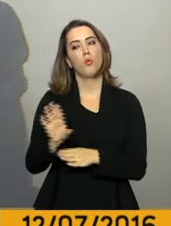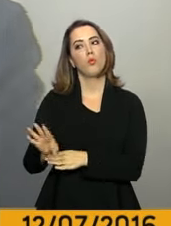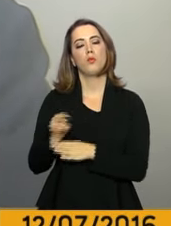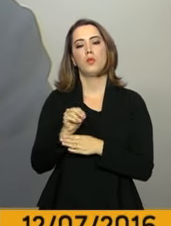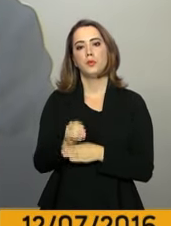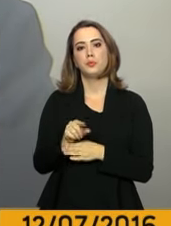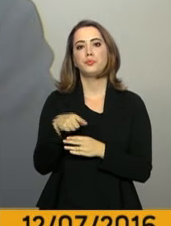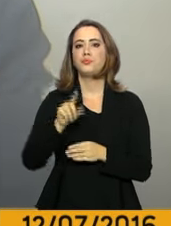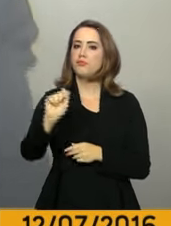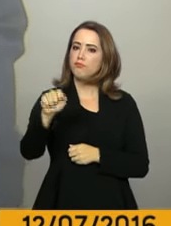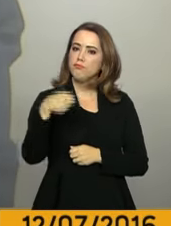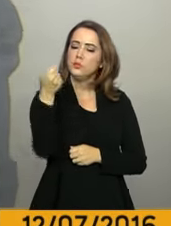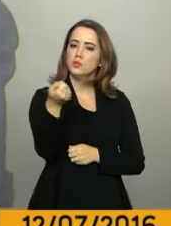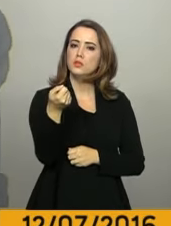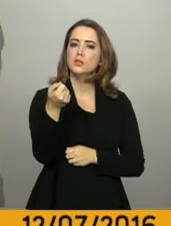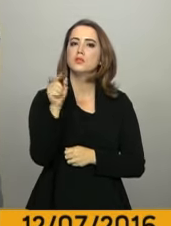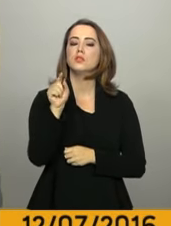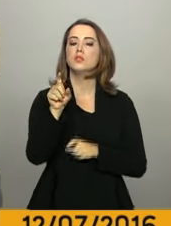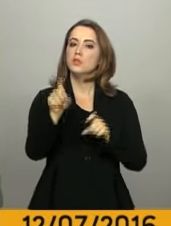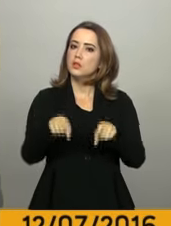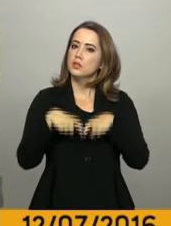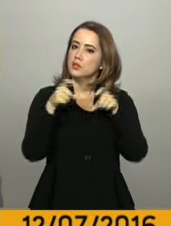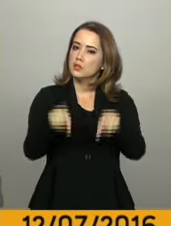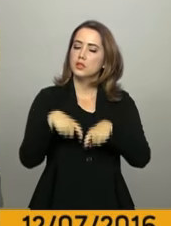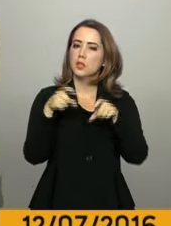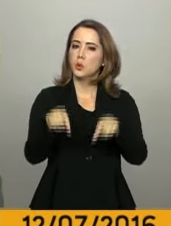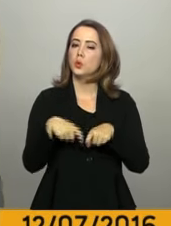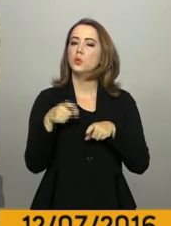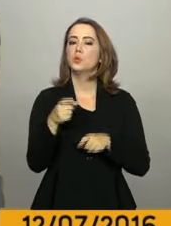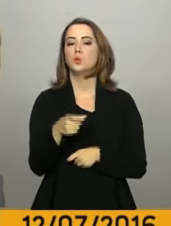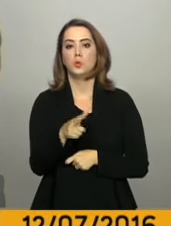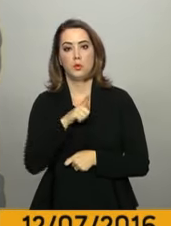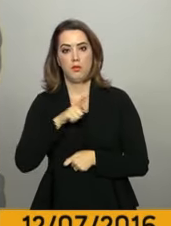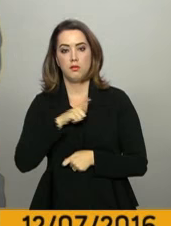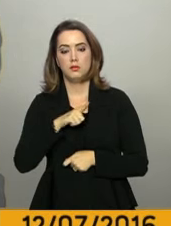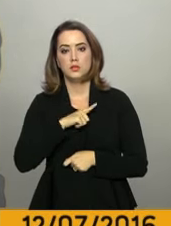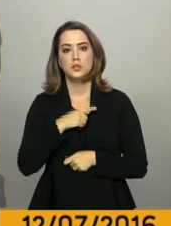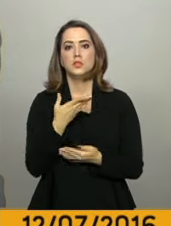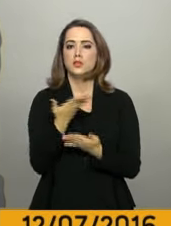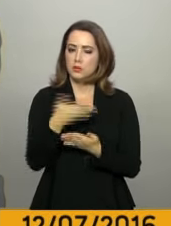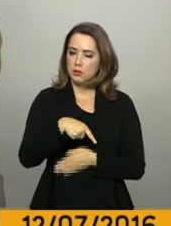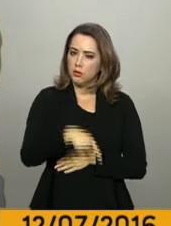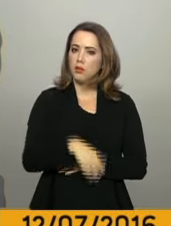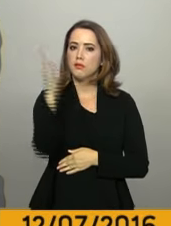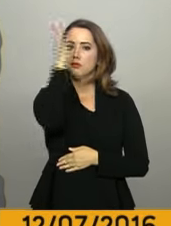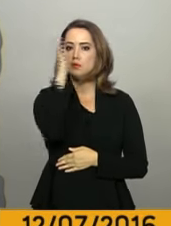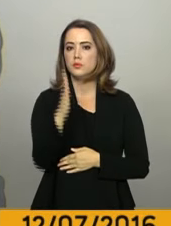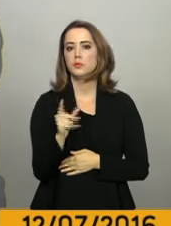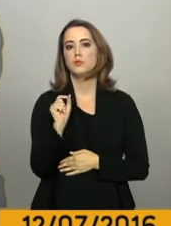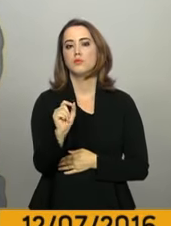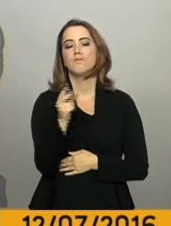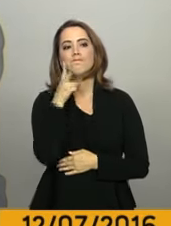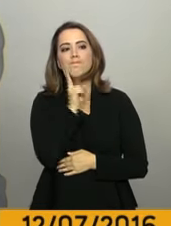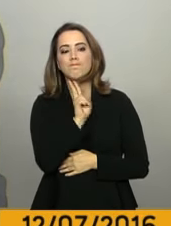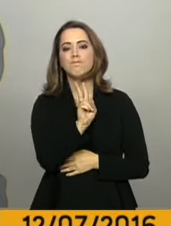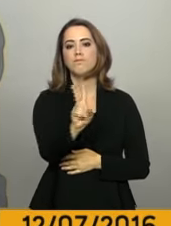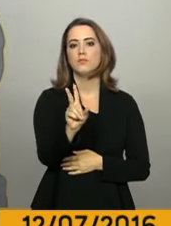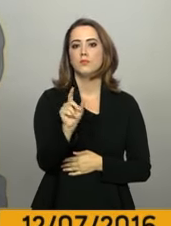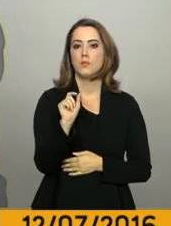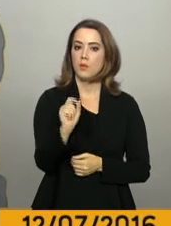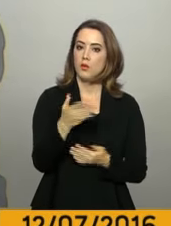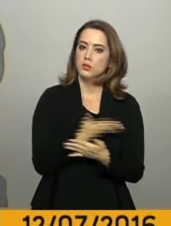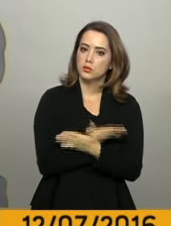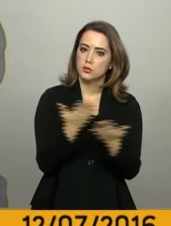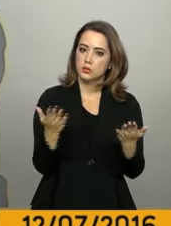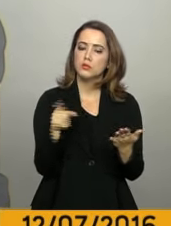significar a importância que o agronegócio que a agricultura em geral eh tem para o nosso país e verifico que os